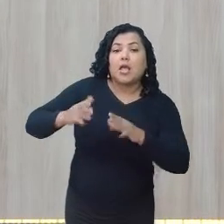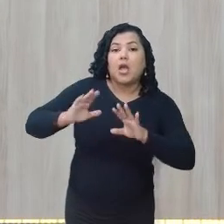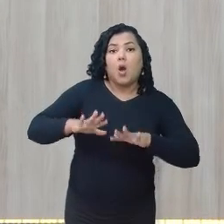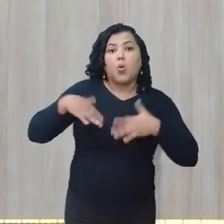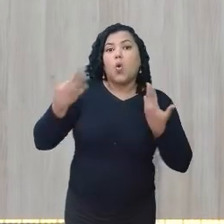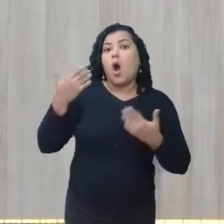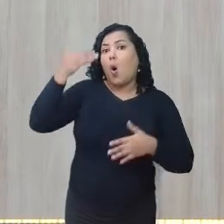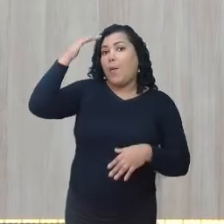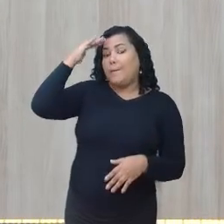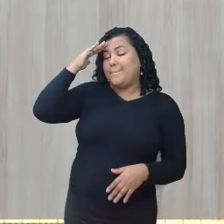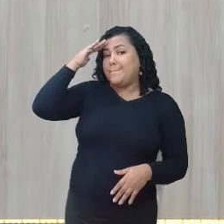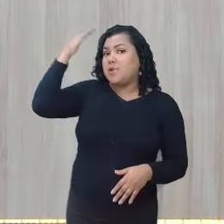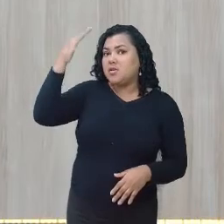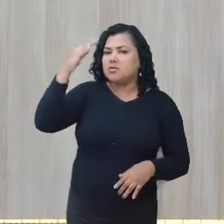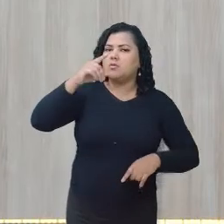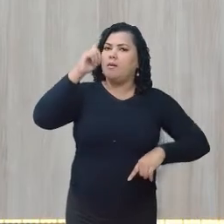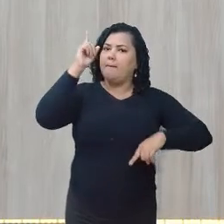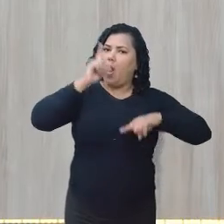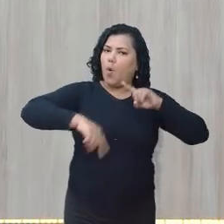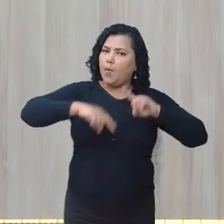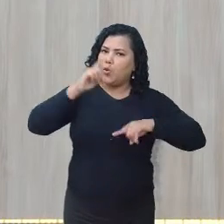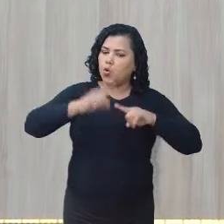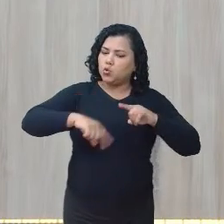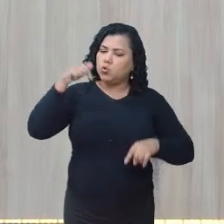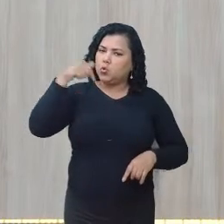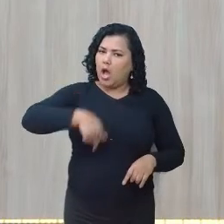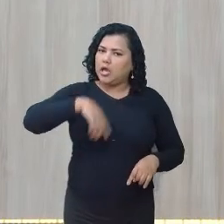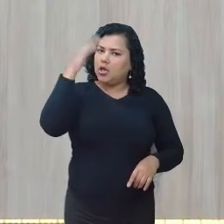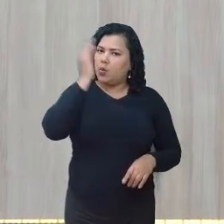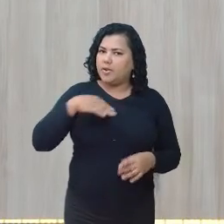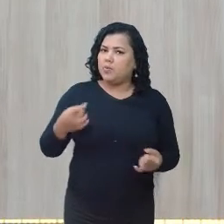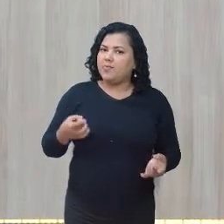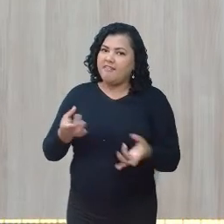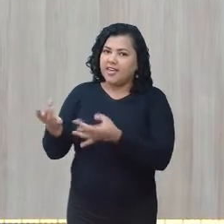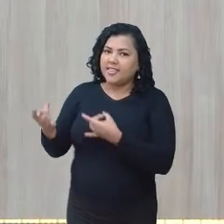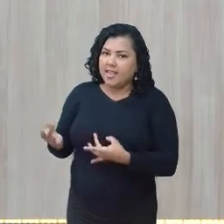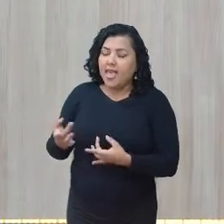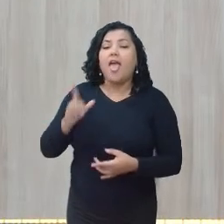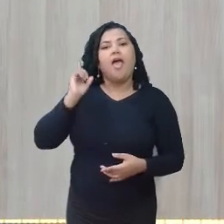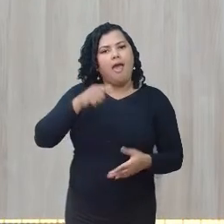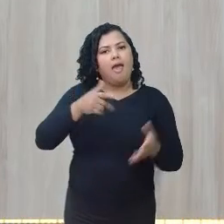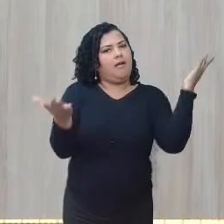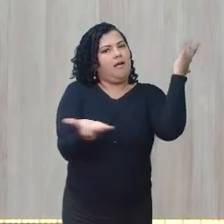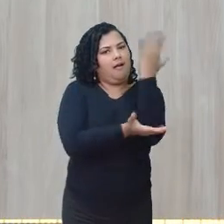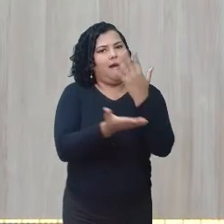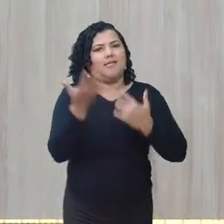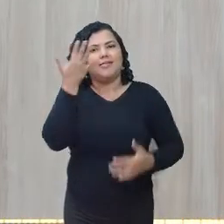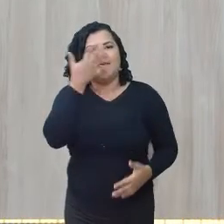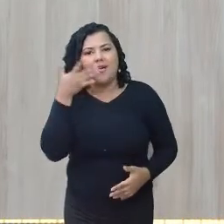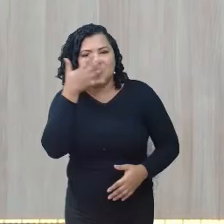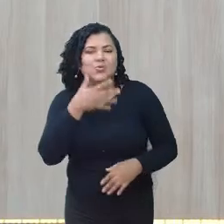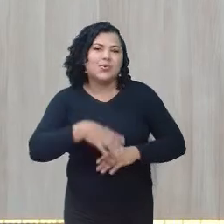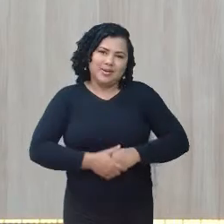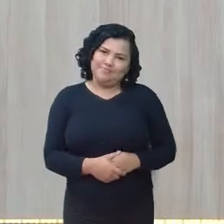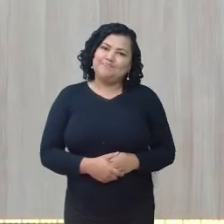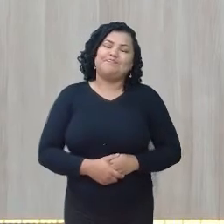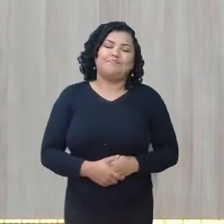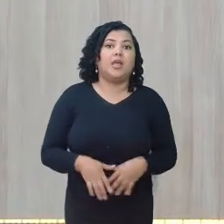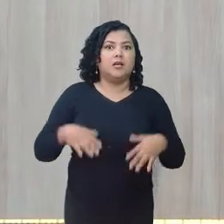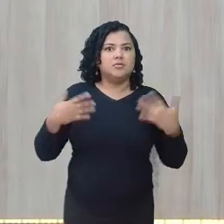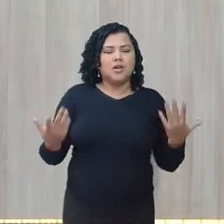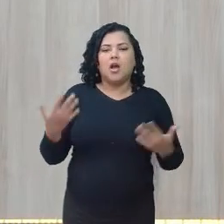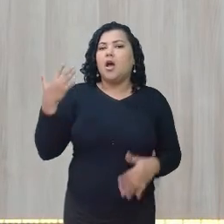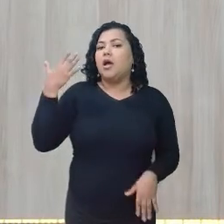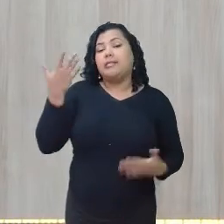né, para comércio aqui no Brasil era a cana-de-açúcar, na verdade o açúcar. O açúcar